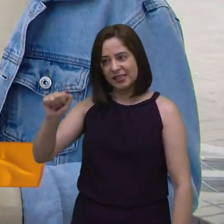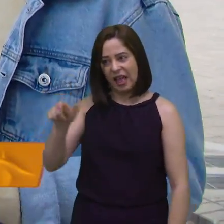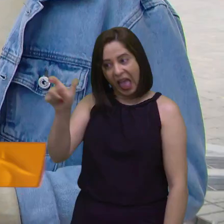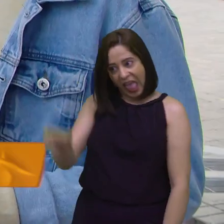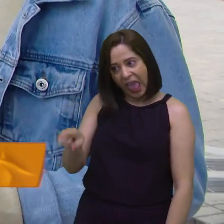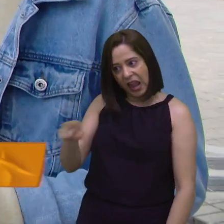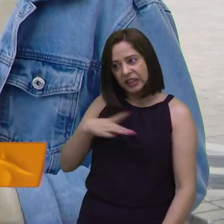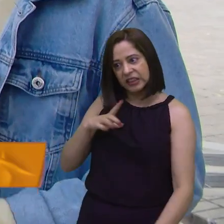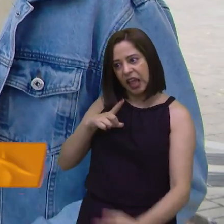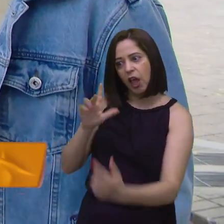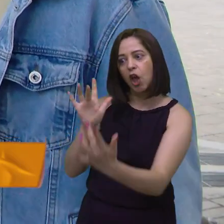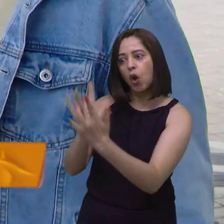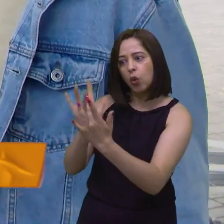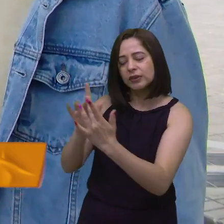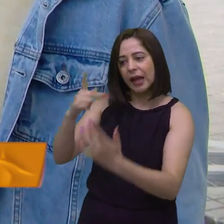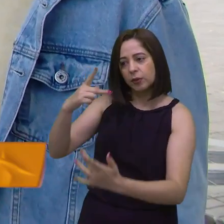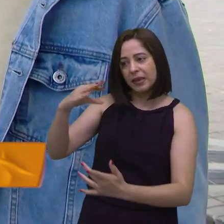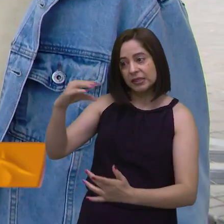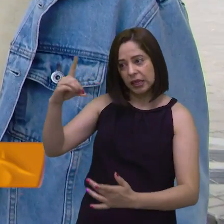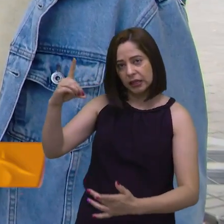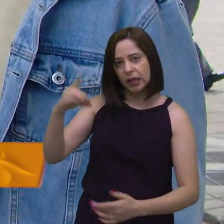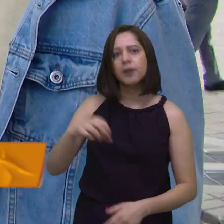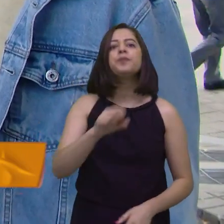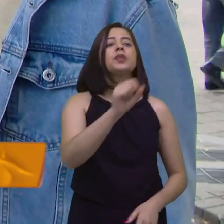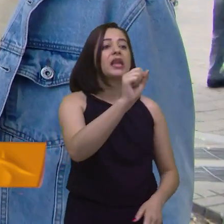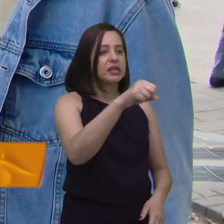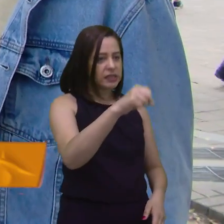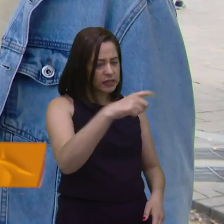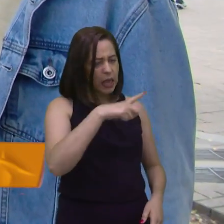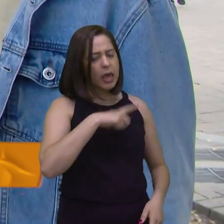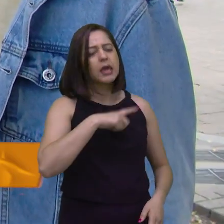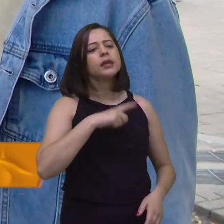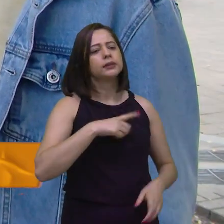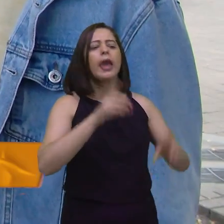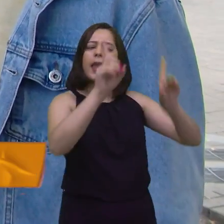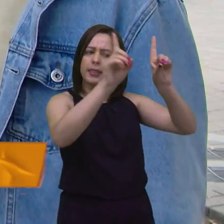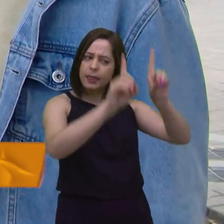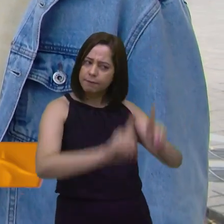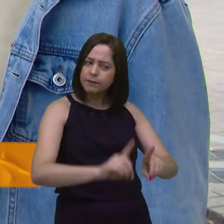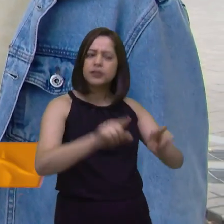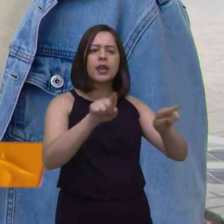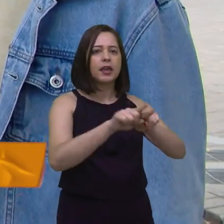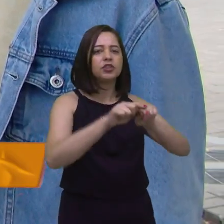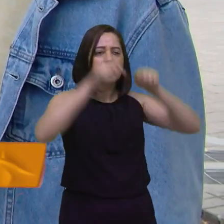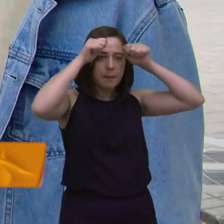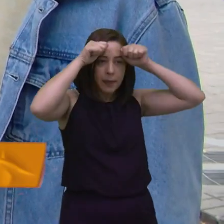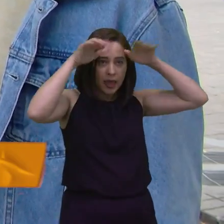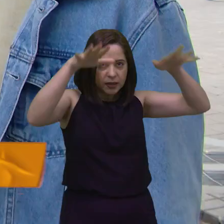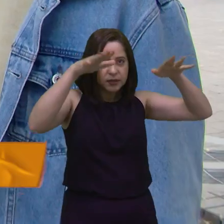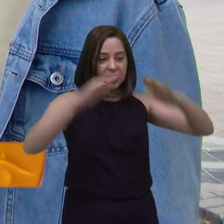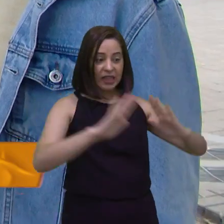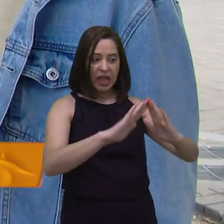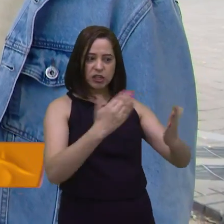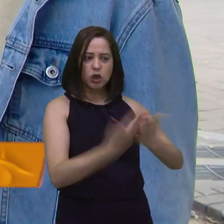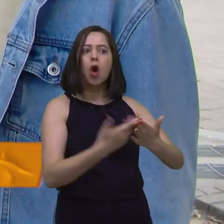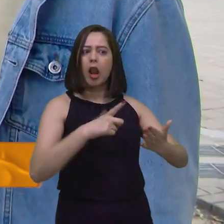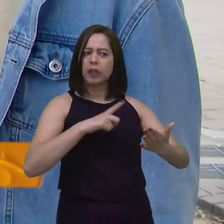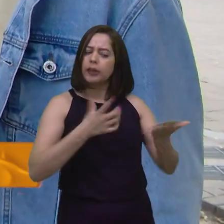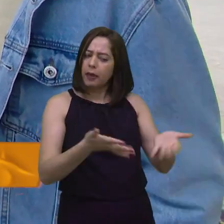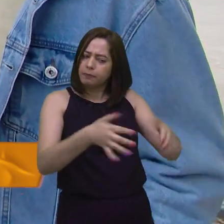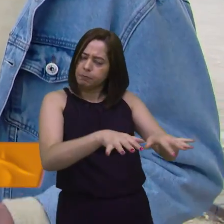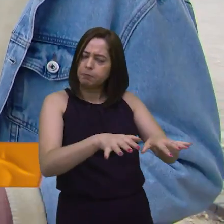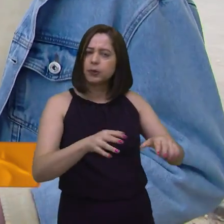ela tem contato com PCDs? Tem, PCDs e também crianças com autismo, todo tipo de... Lá é bem inclusiva a escola